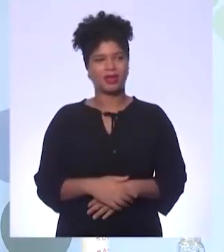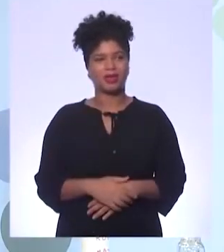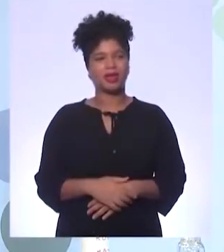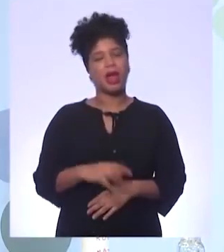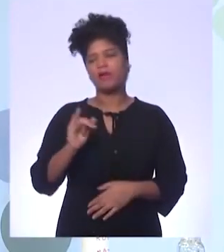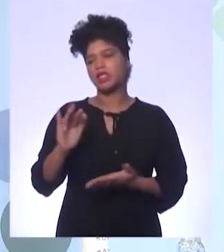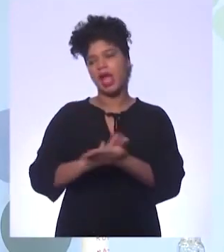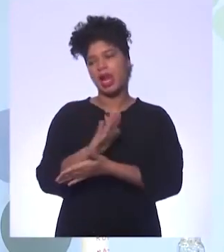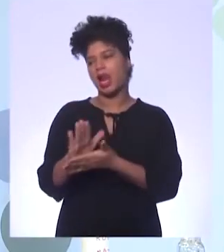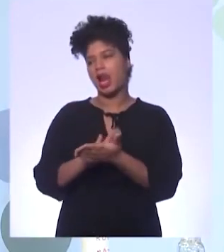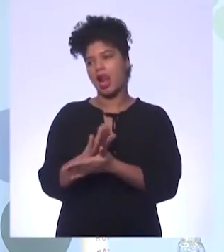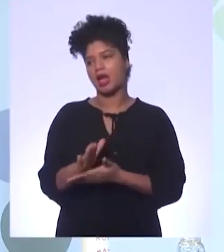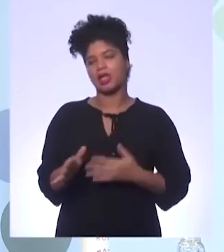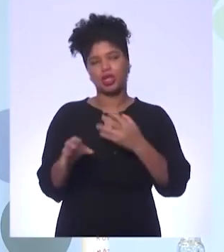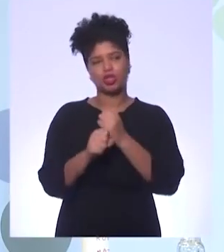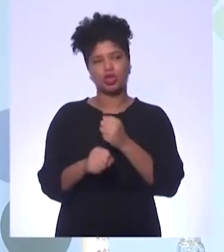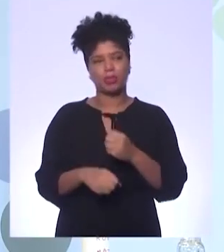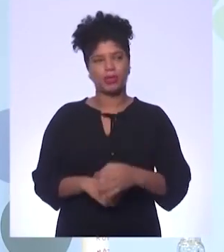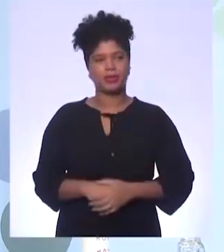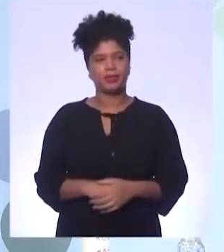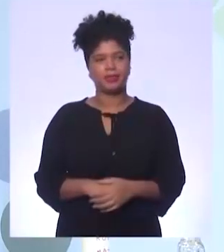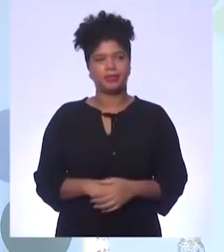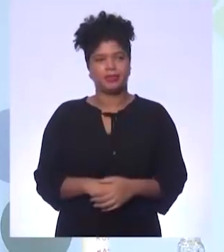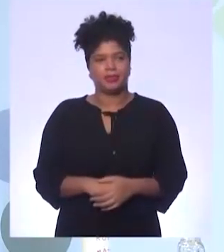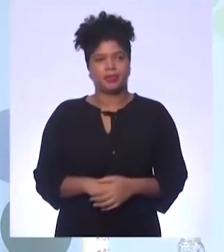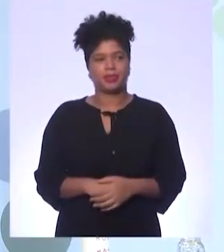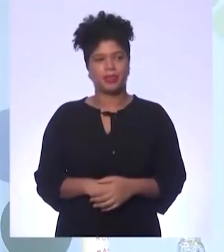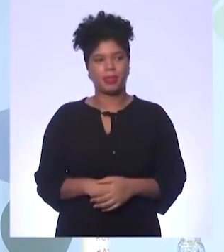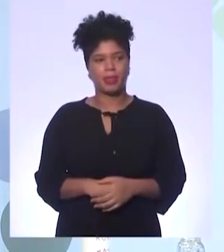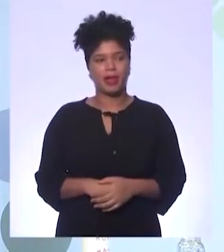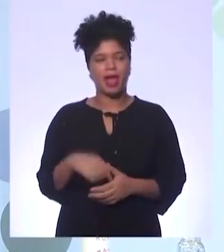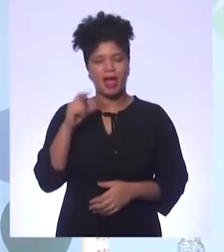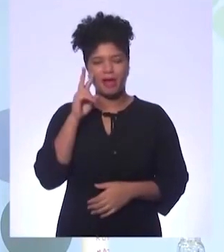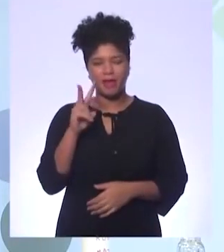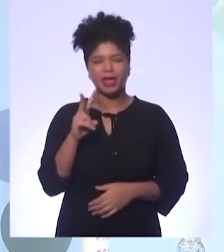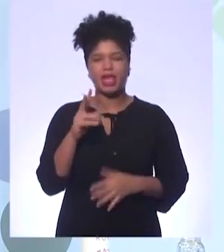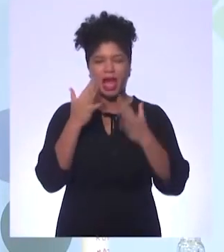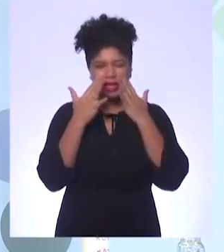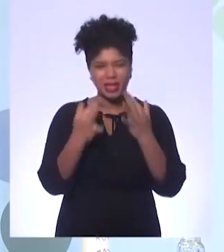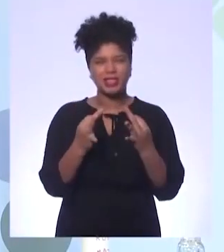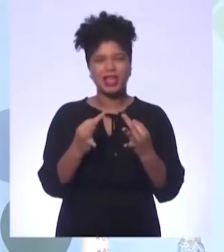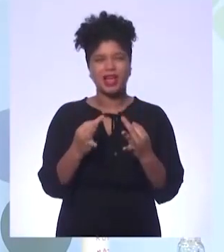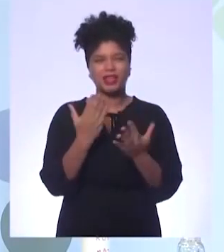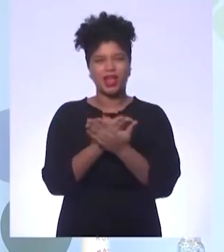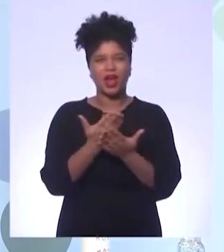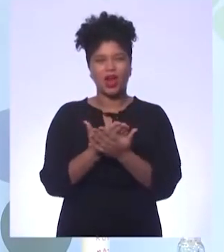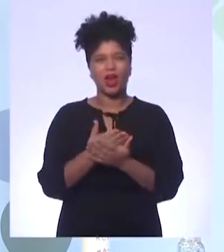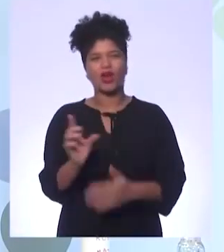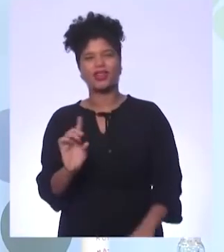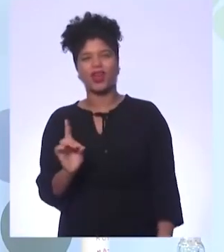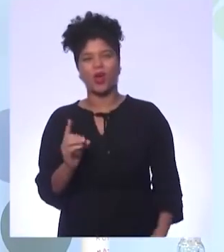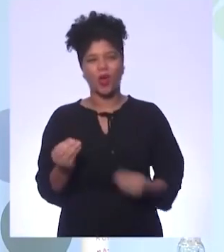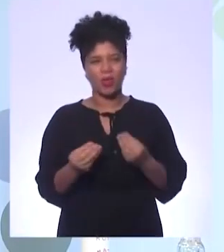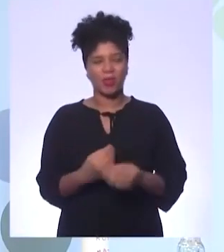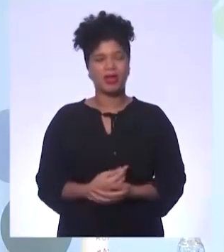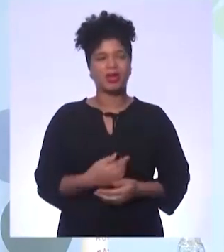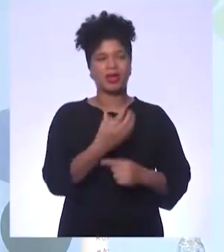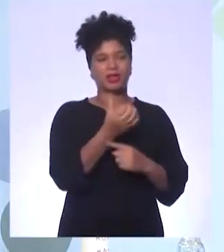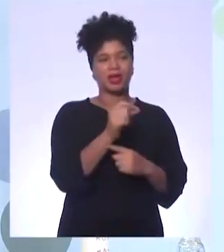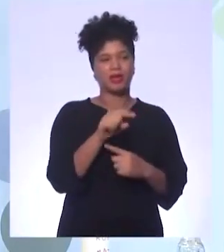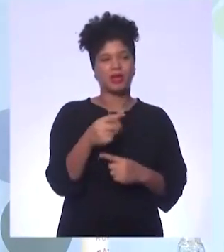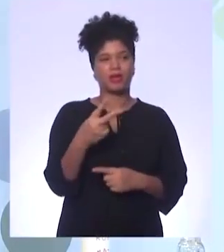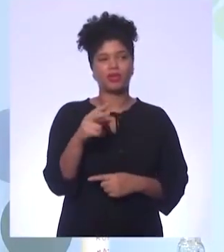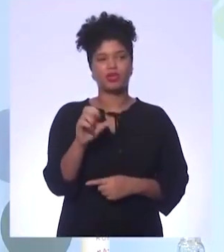avisei para ela que eu ia fazer a conta. Peguei ela desprevenida. Eu queria ver se ela estava prestando atenção na aula. Vamos lá. 5 vezes 8 é 40,